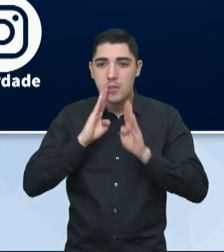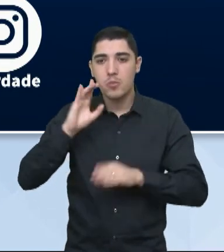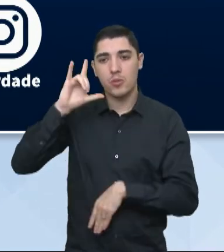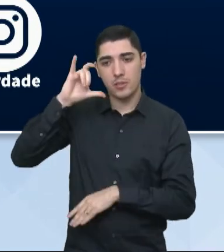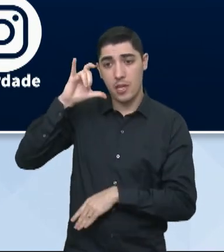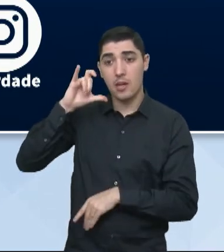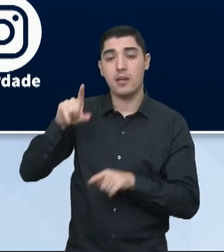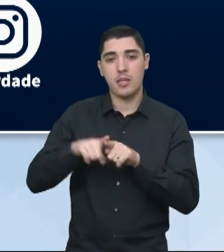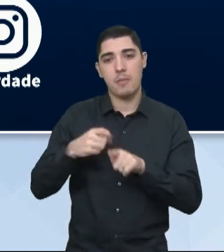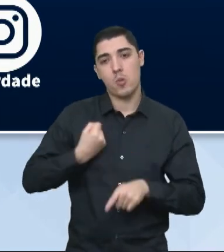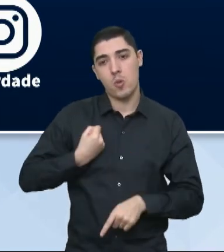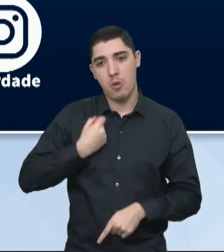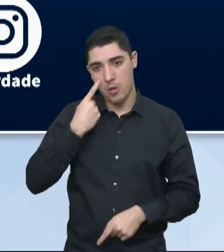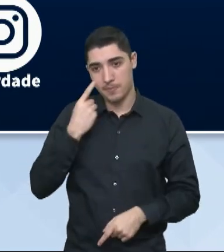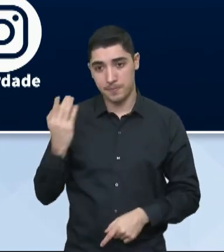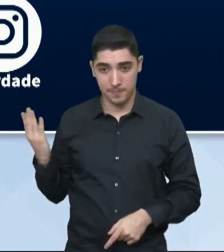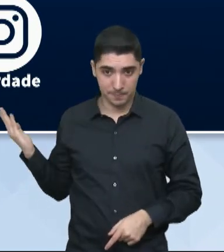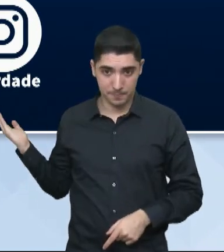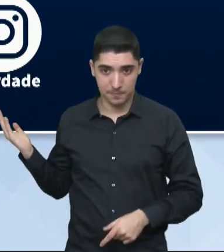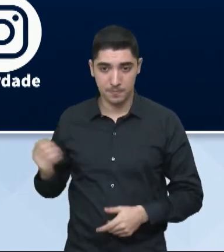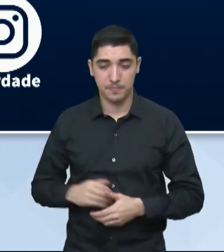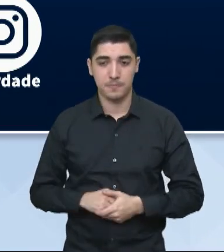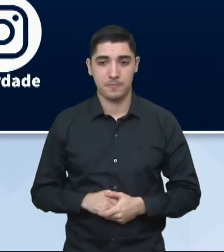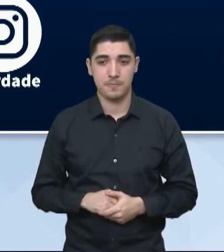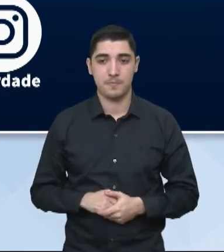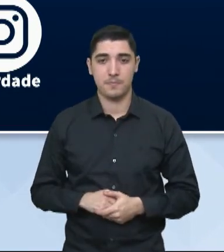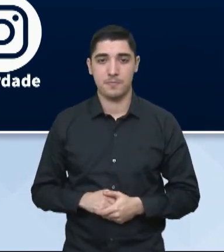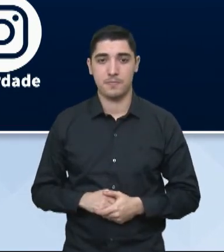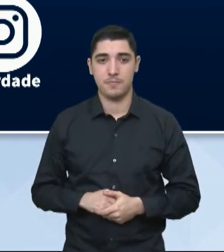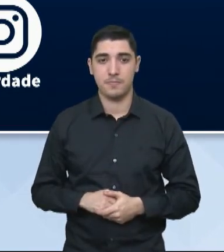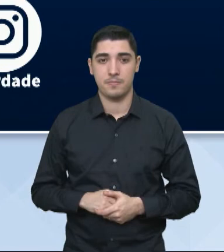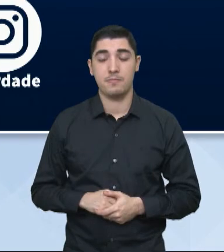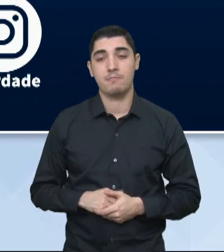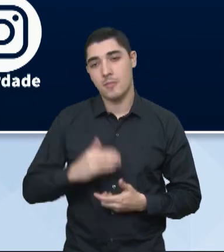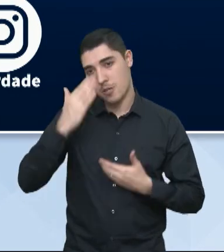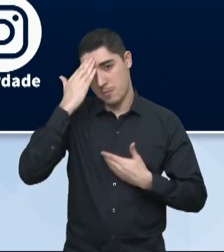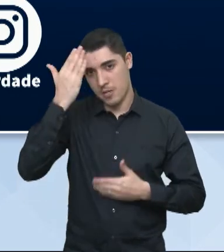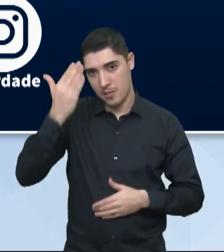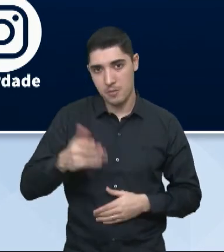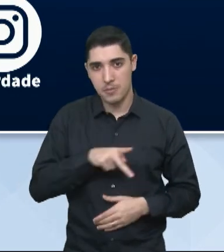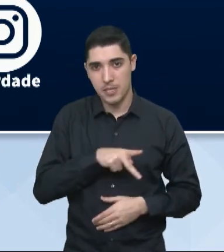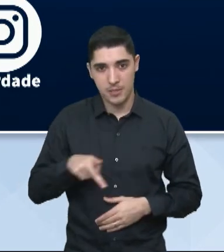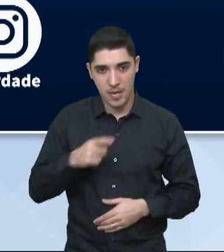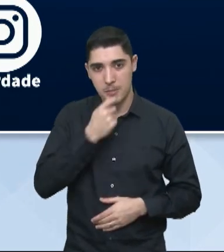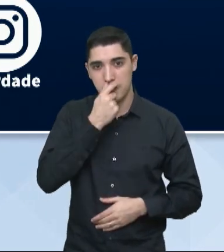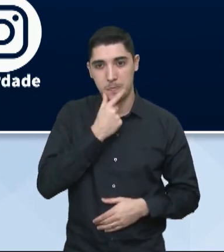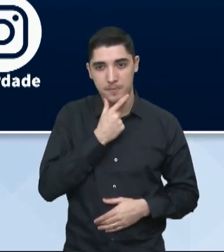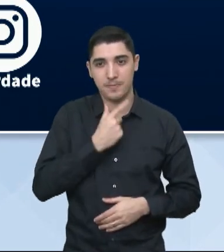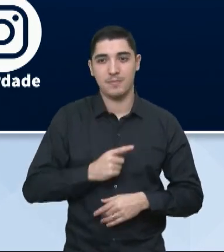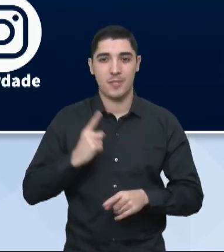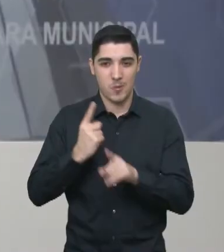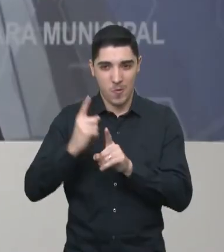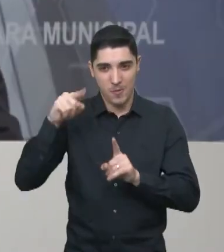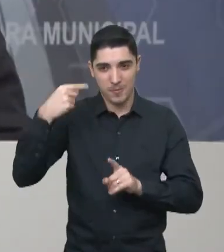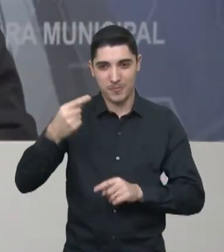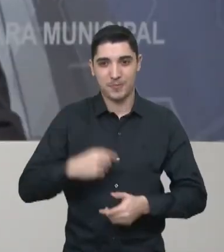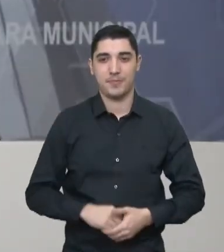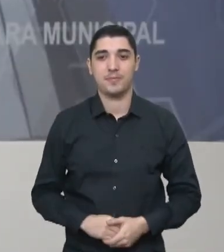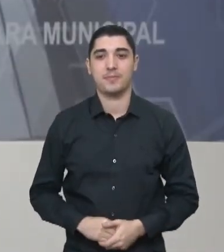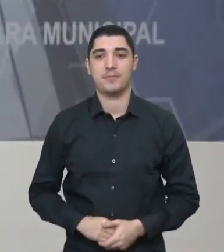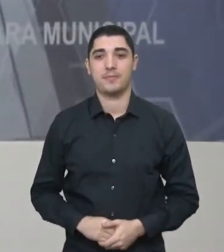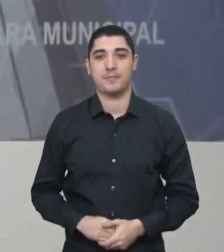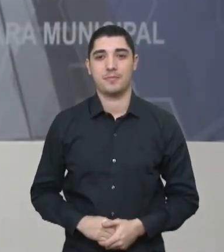e o 3925-6700, que é fixo, e também o WhatsApp. Obrigado, presidente Roberto Eleven. Até a próxima. Até